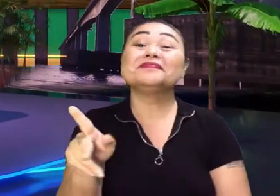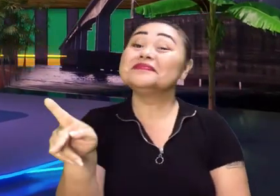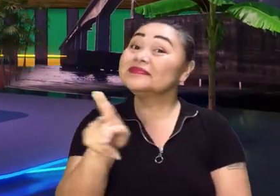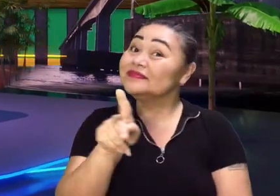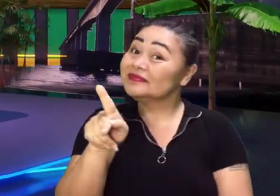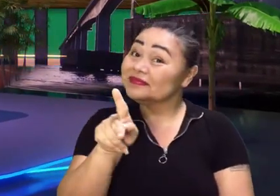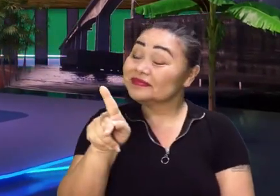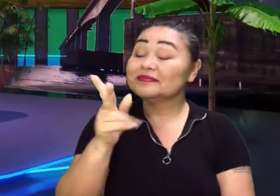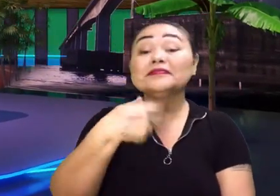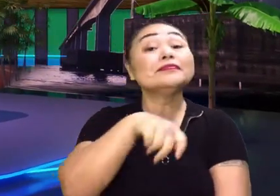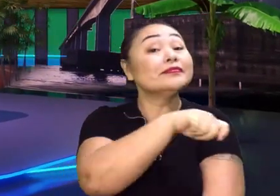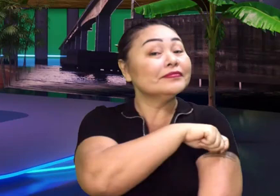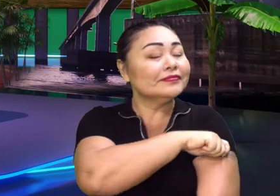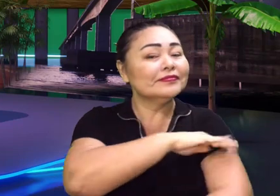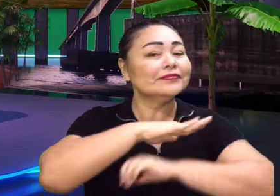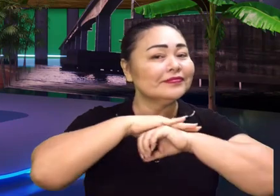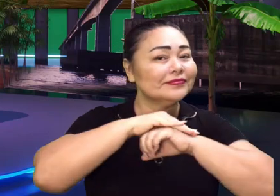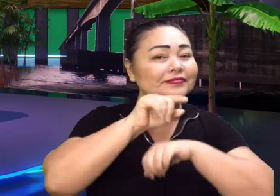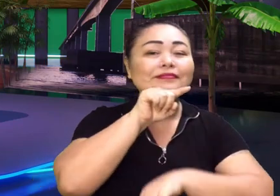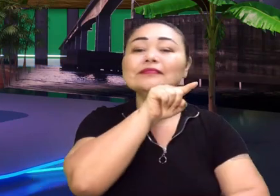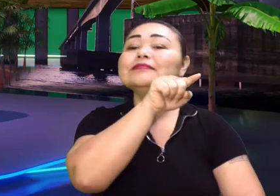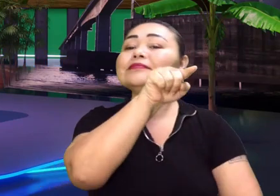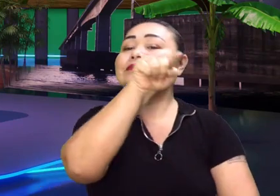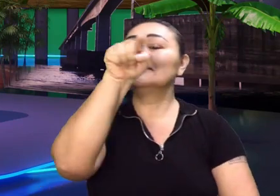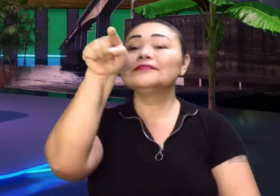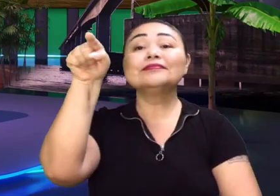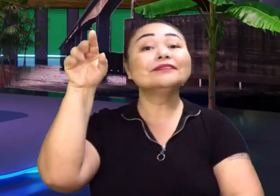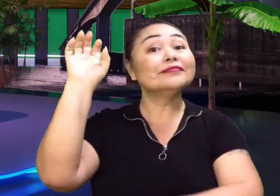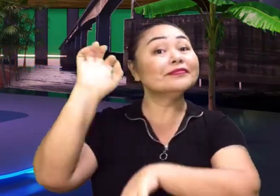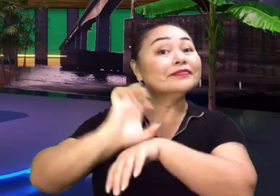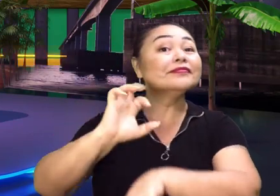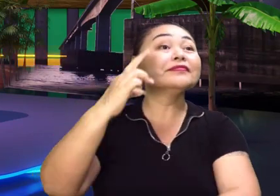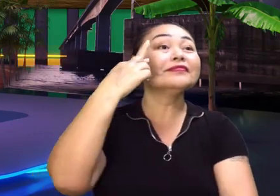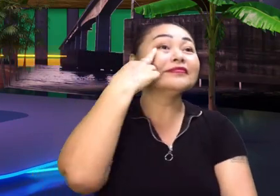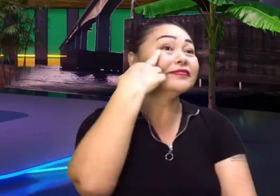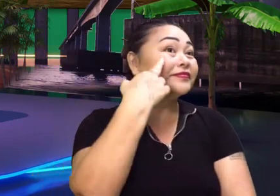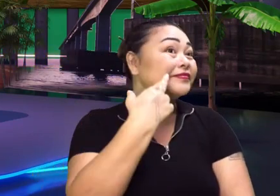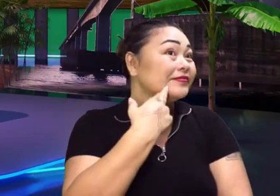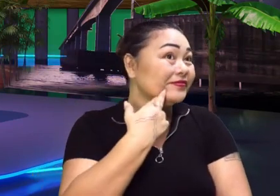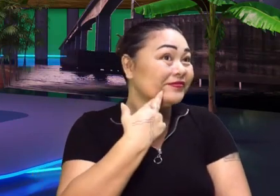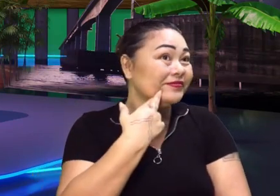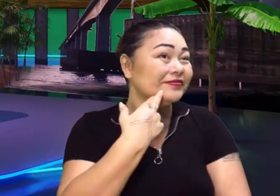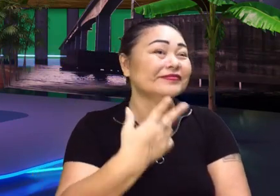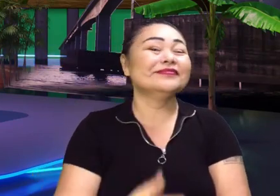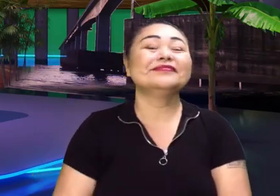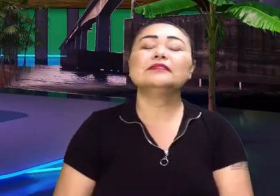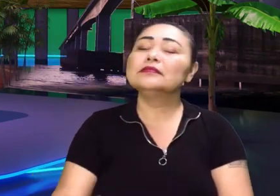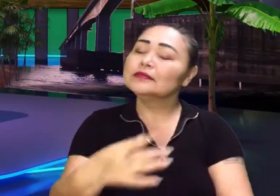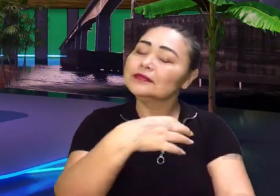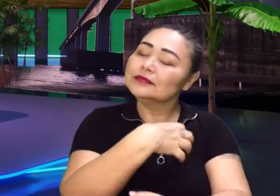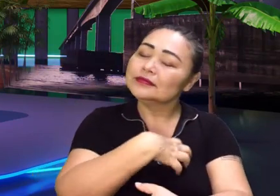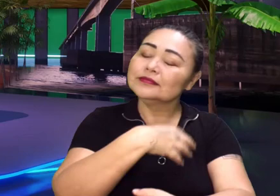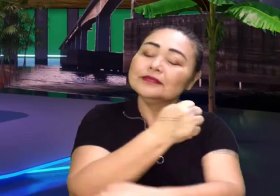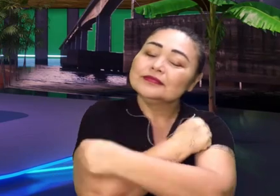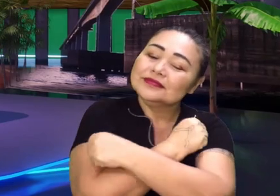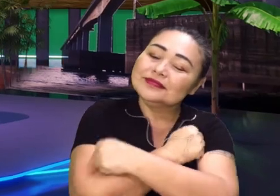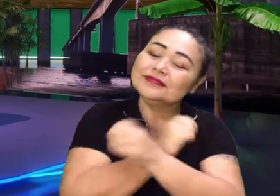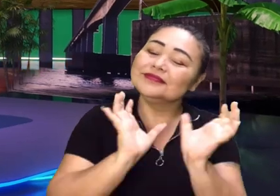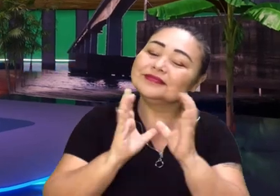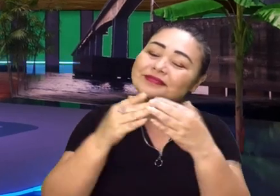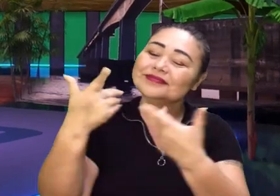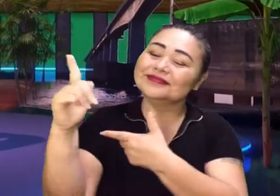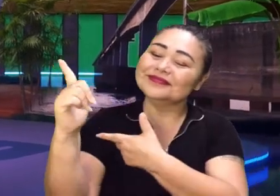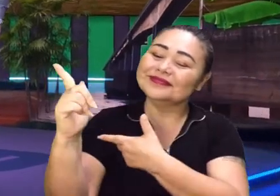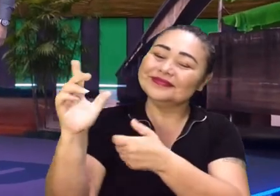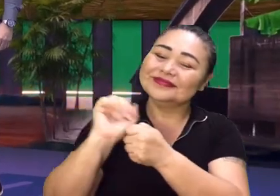nossos queridos alunos em qualquer lugar de Rondônia sinta-se abraçado pela equipe de geografia né Rogério